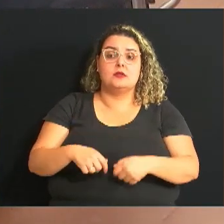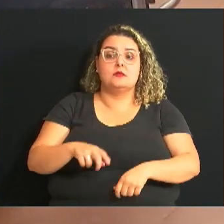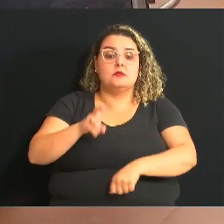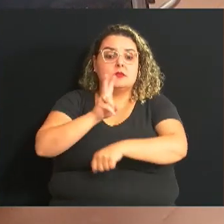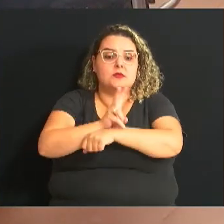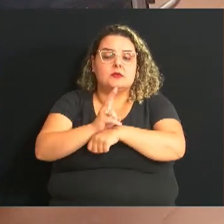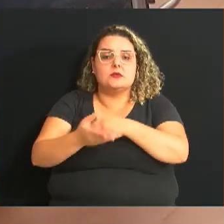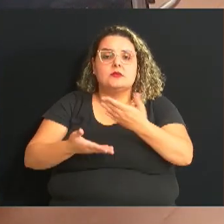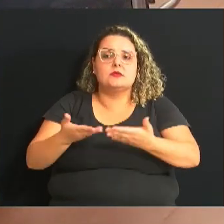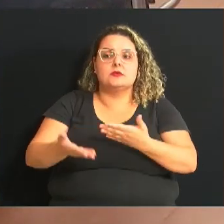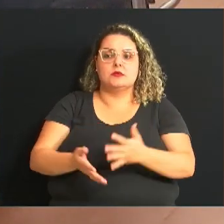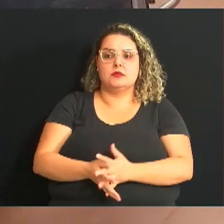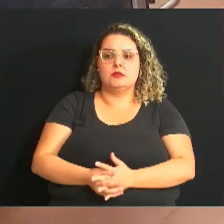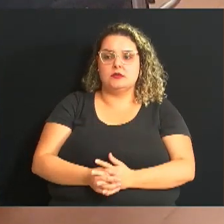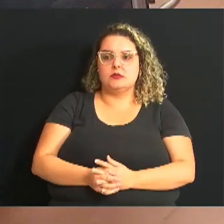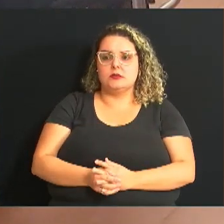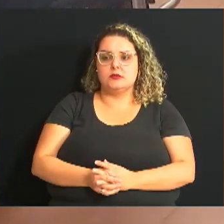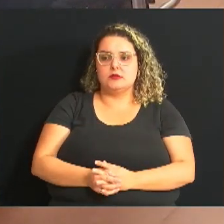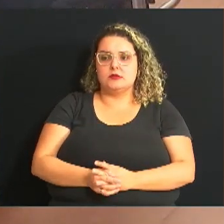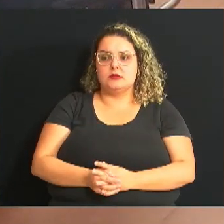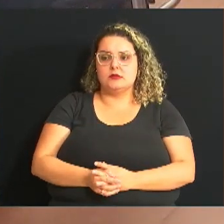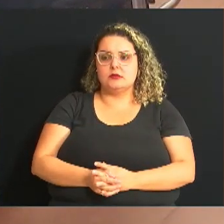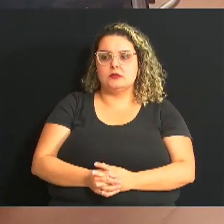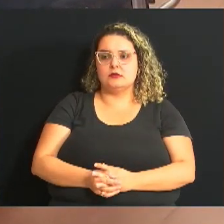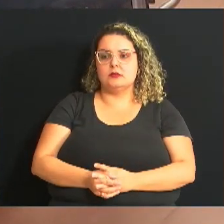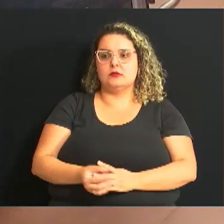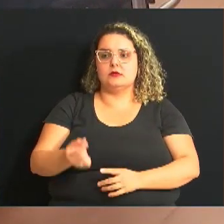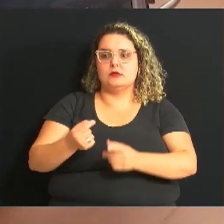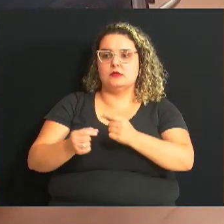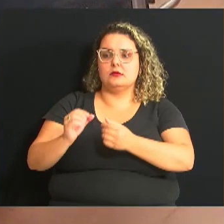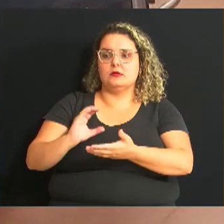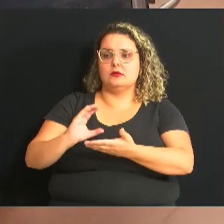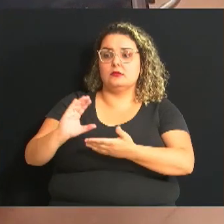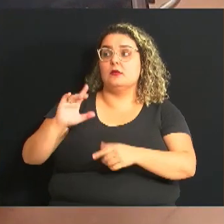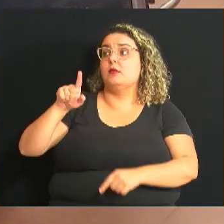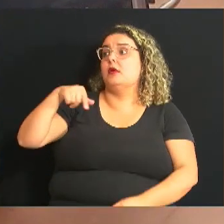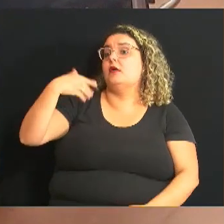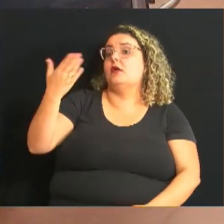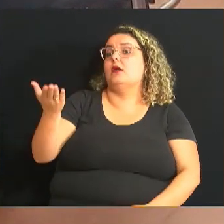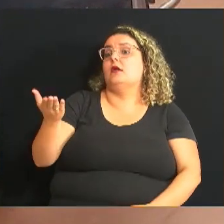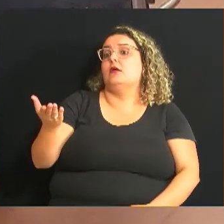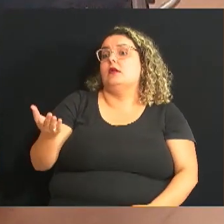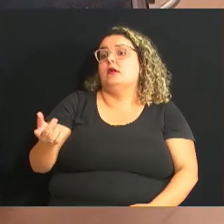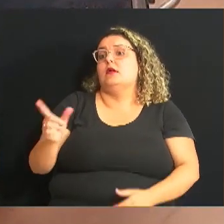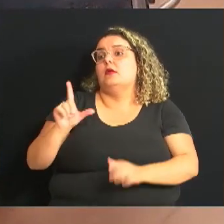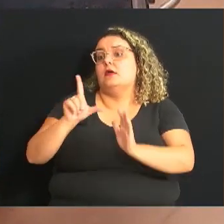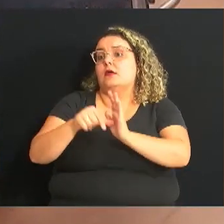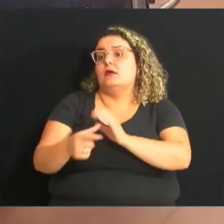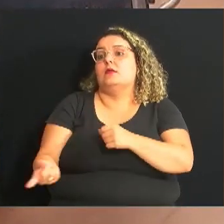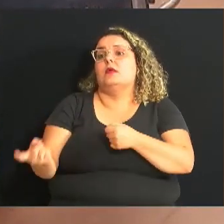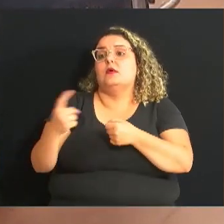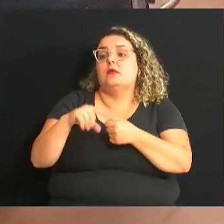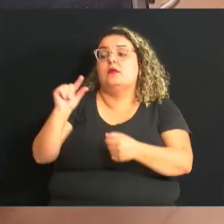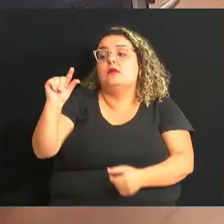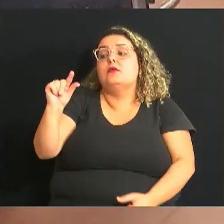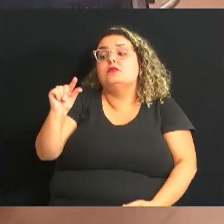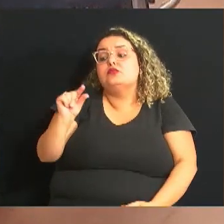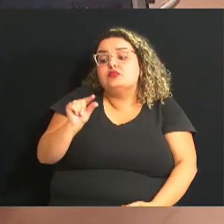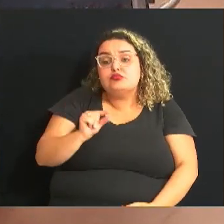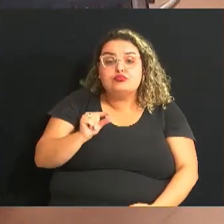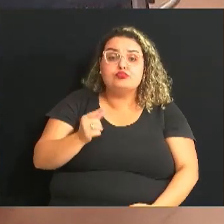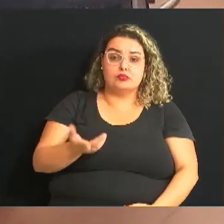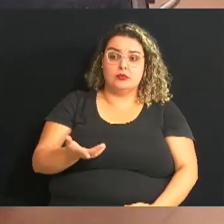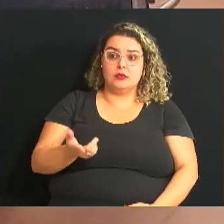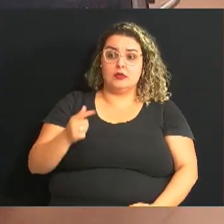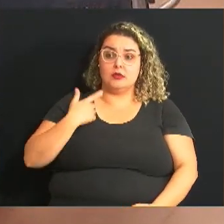Então, ao invés de mandar esse dinheiro lá para fora, né, para depois voltar tão pouco, né, Aparecido, que fique aqui, que a gente